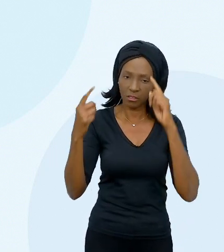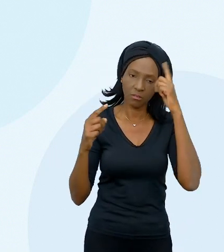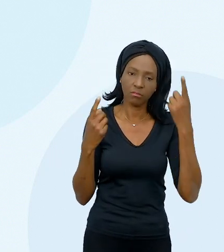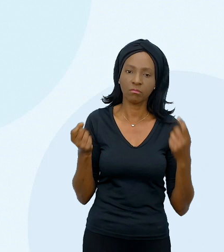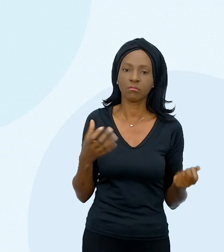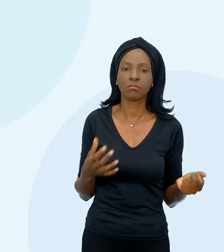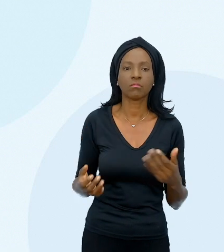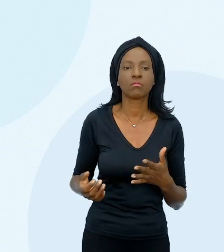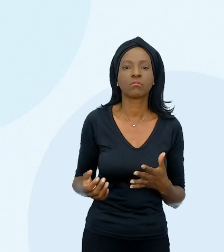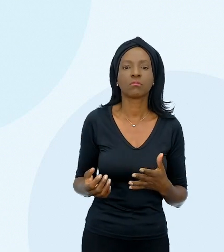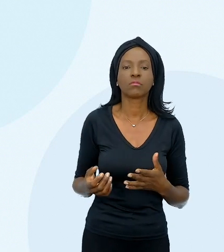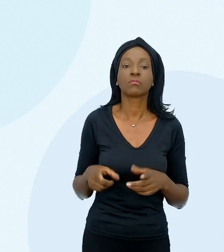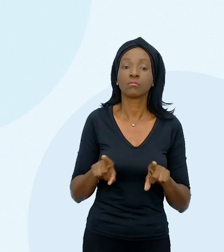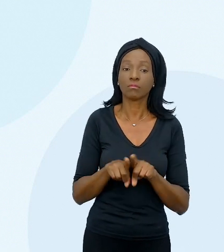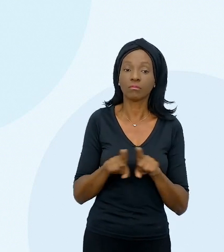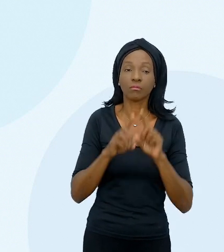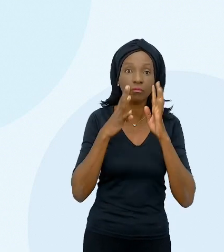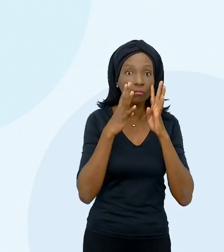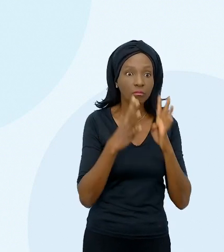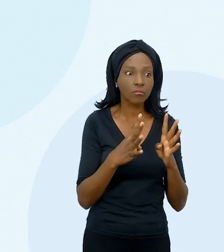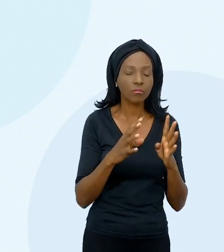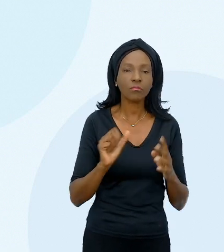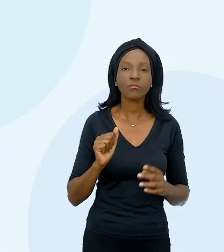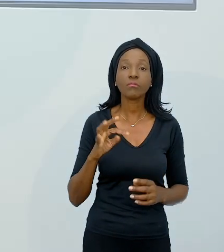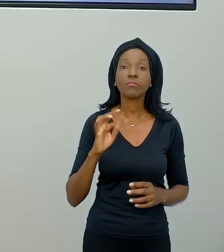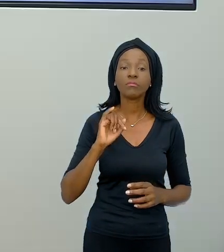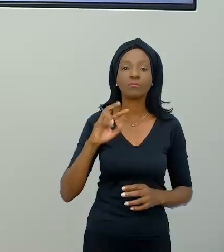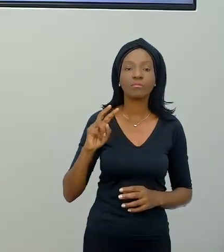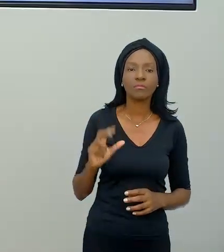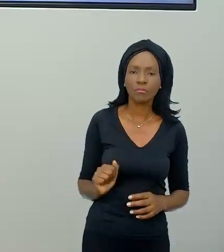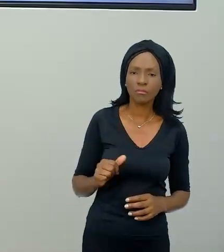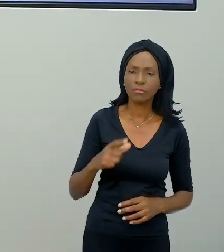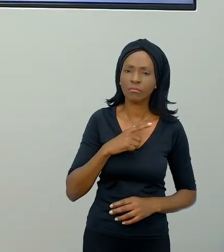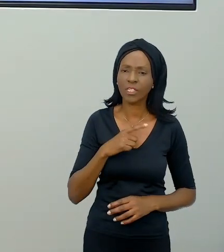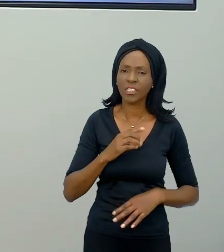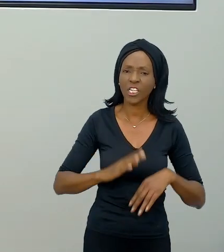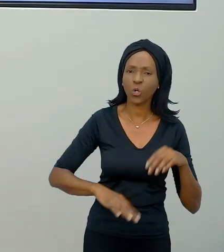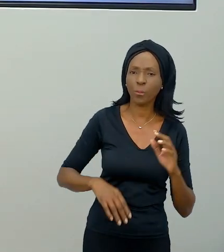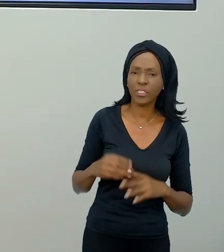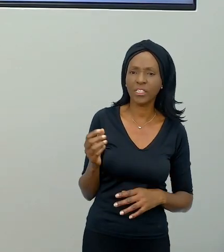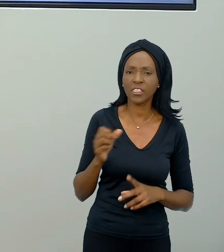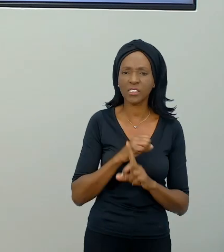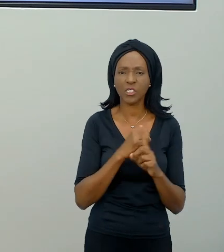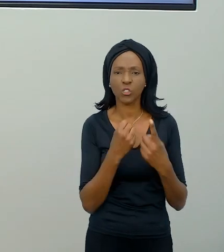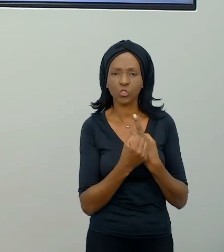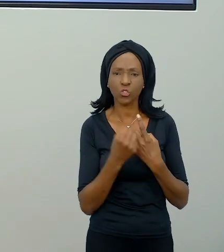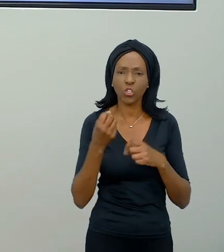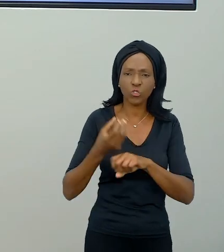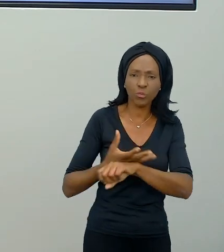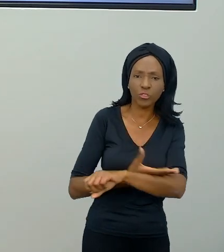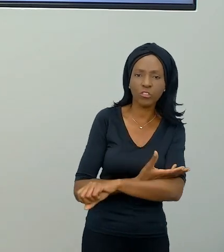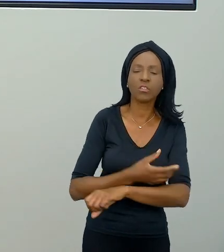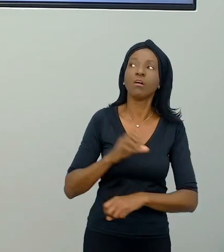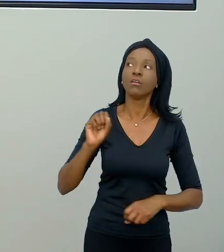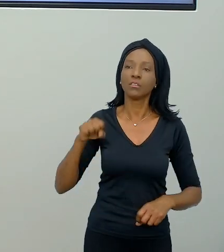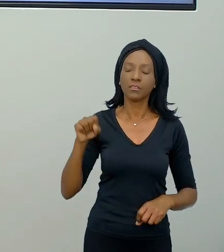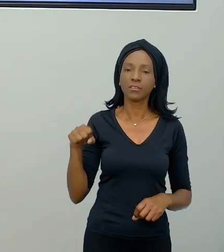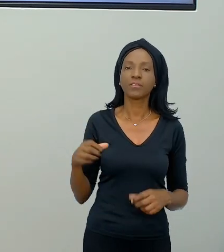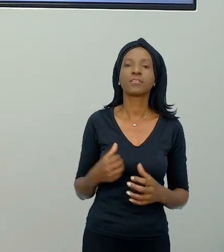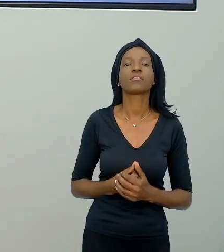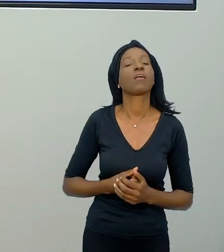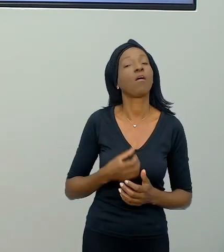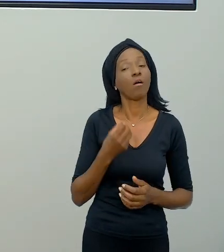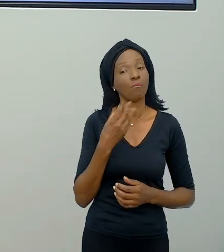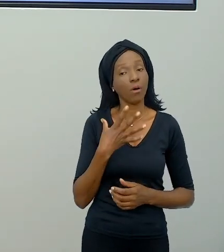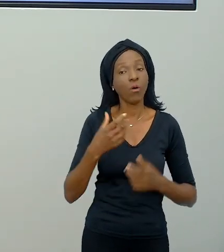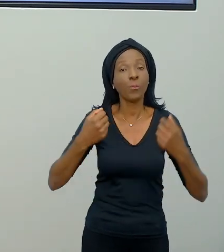o quê? A escuta ativa. Temos competências socioemocionais? Sim. Muito bem. Que visa gerar e fomentar diálogo